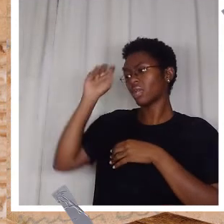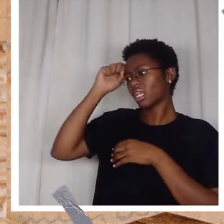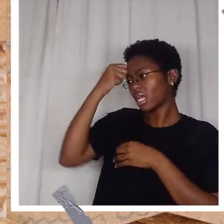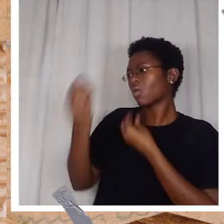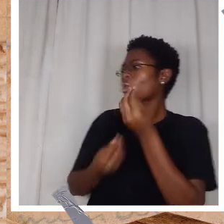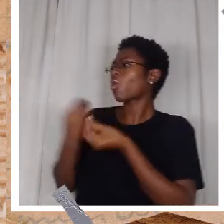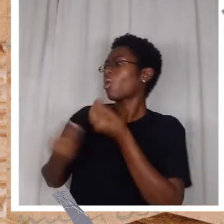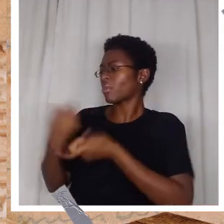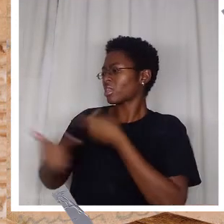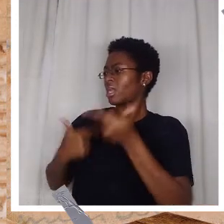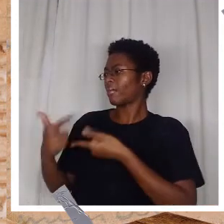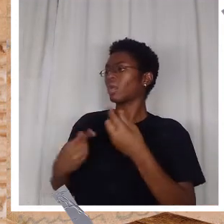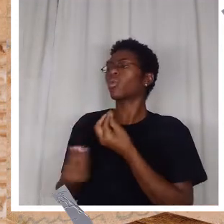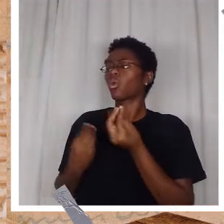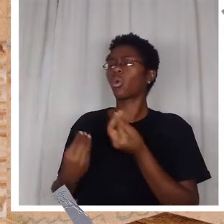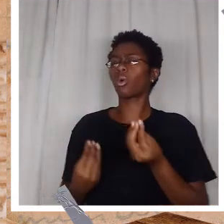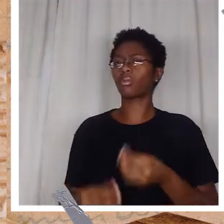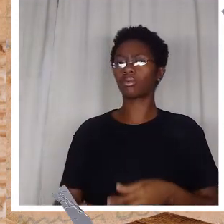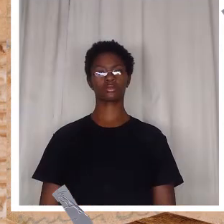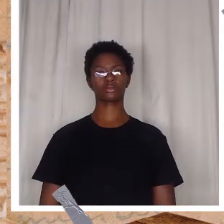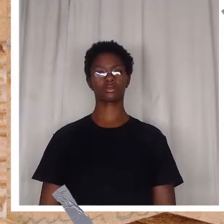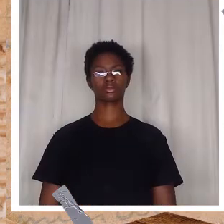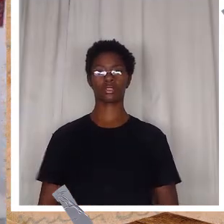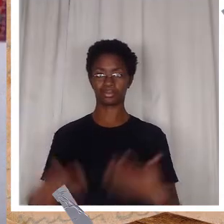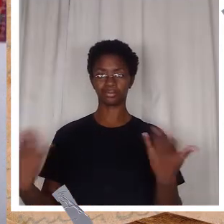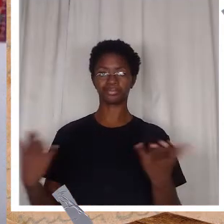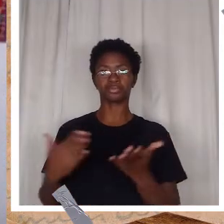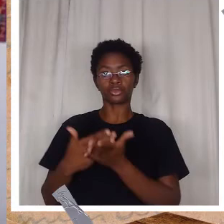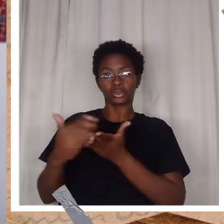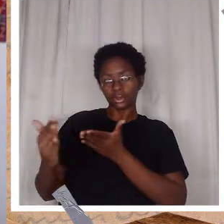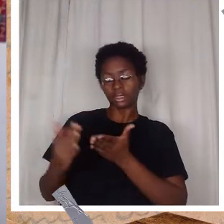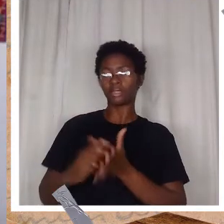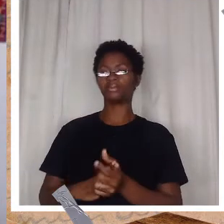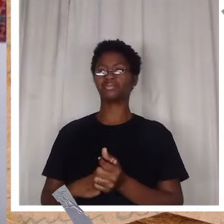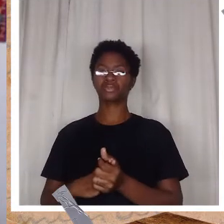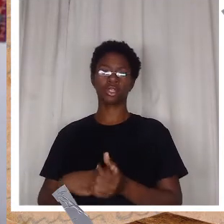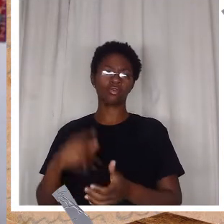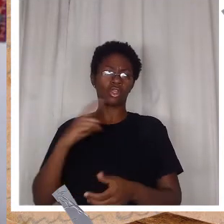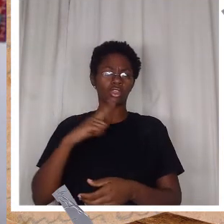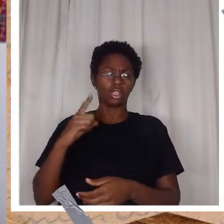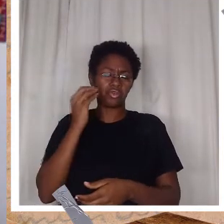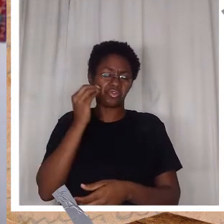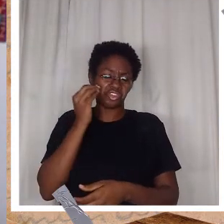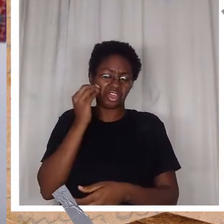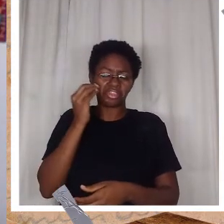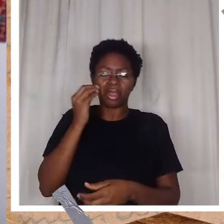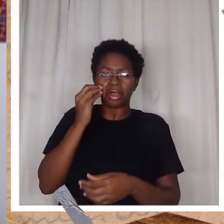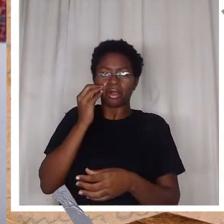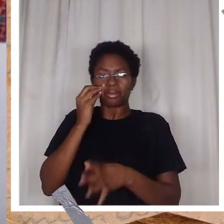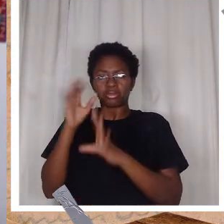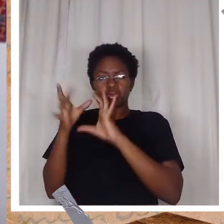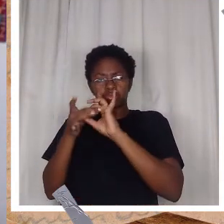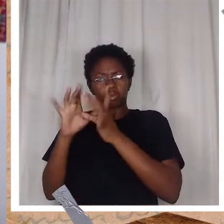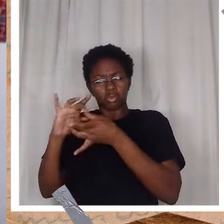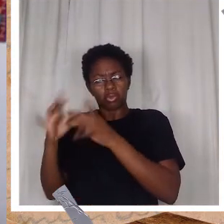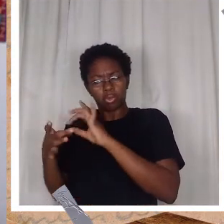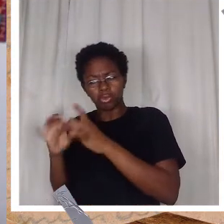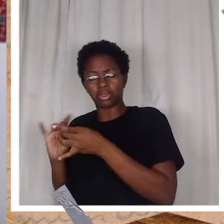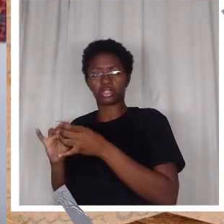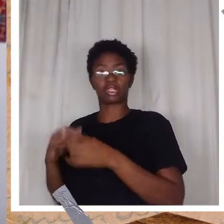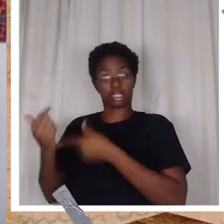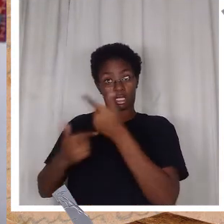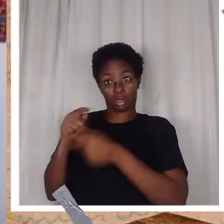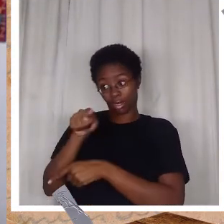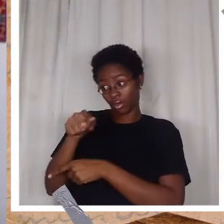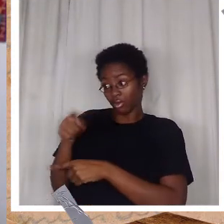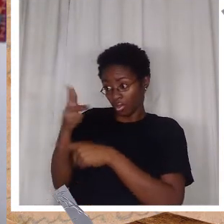realizado esse trabalho? Então, vamos lá. Vou tentar dar uma contextualizada. Esse trabalho que vocês